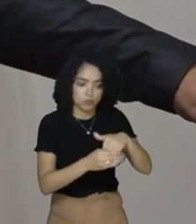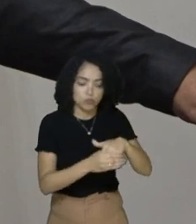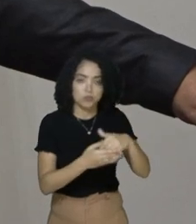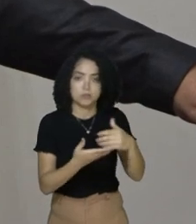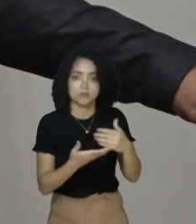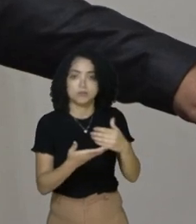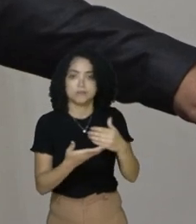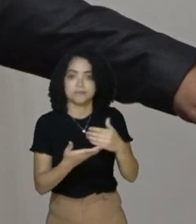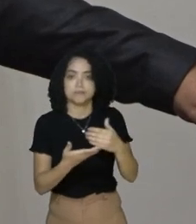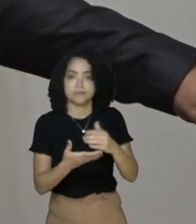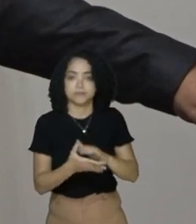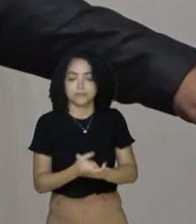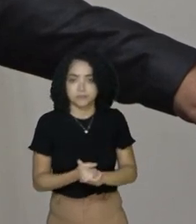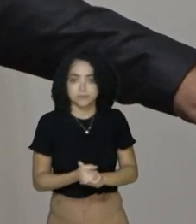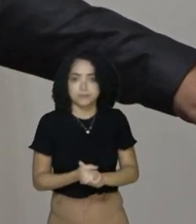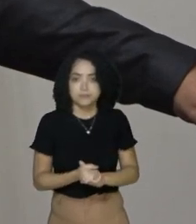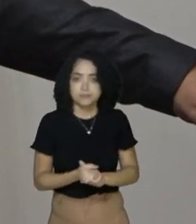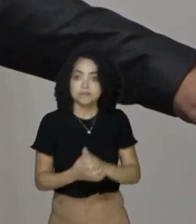com dolo.